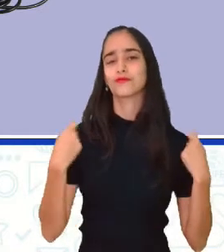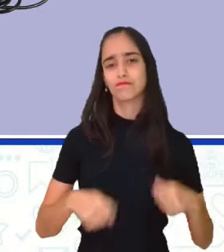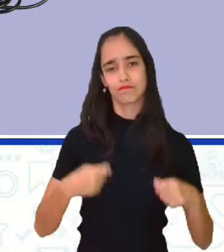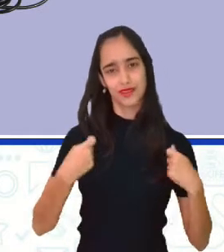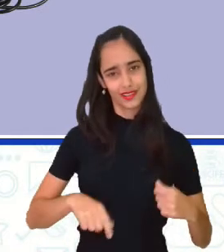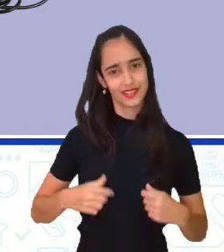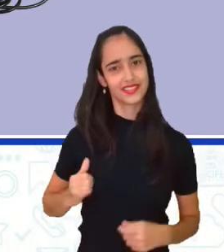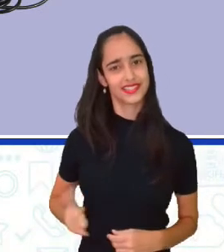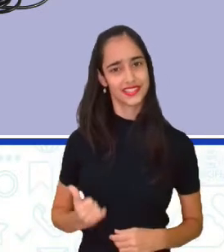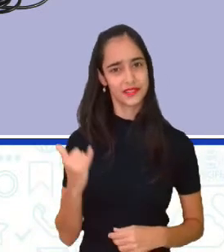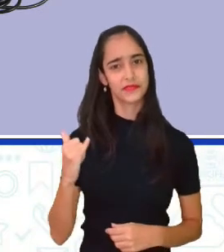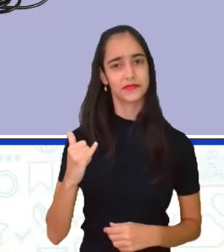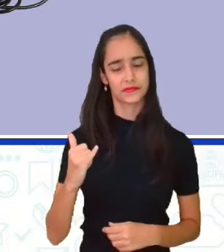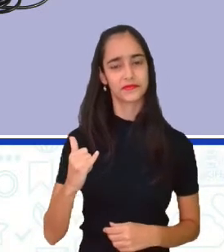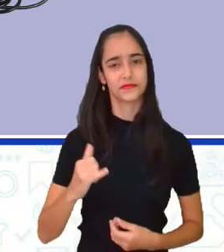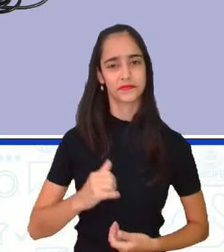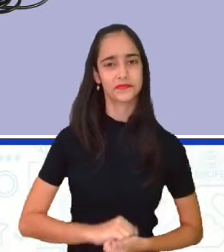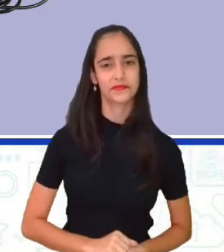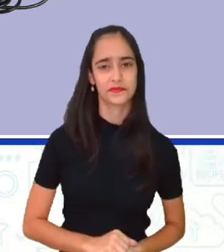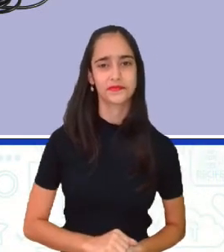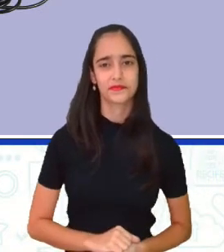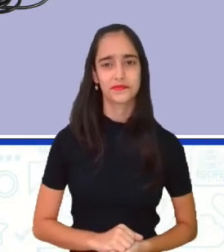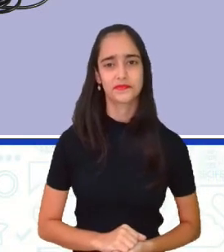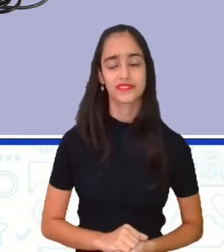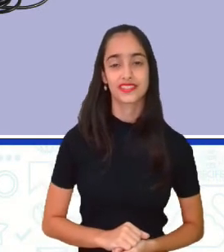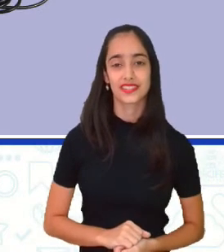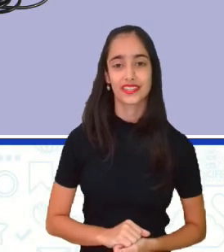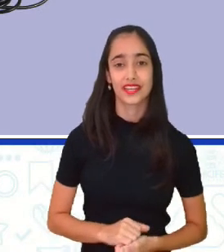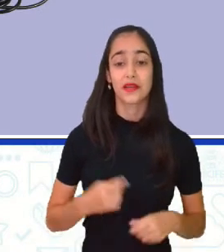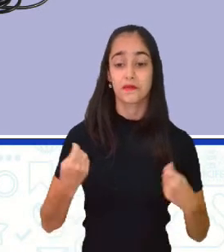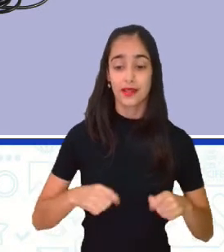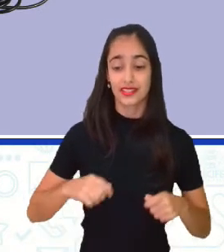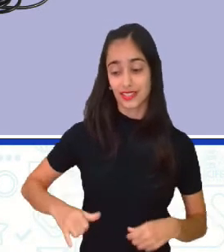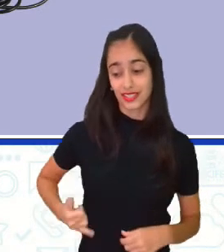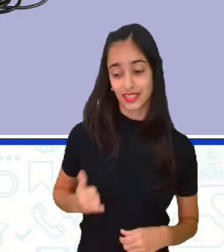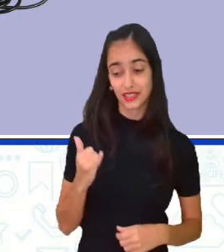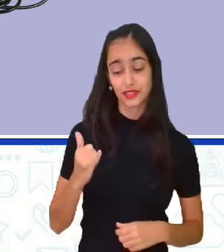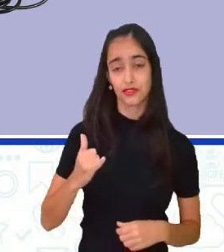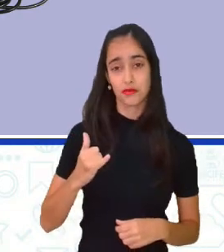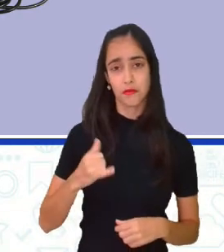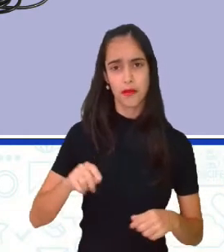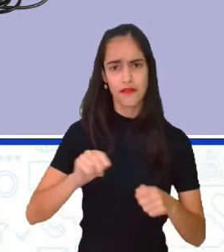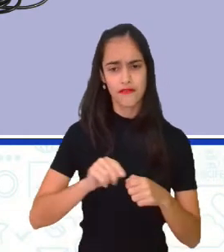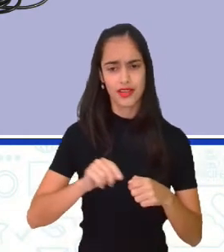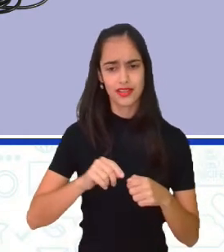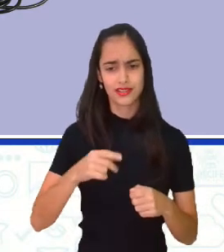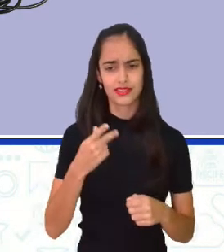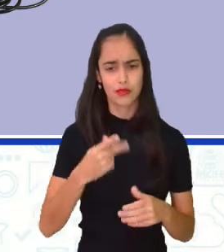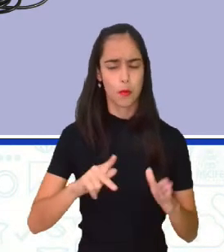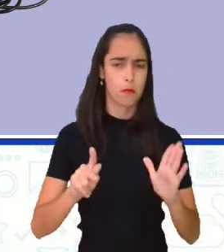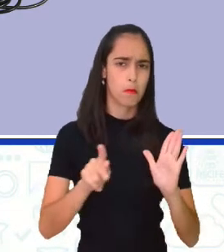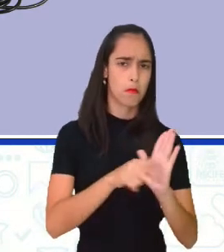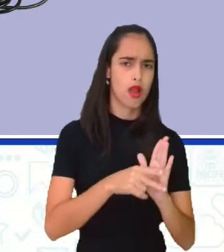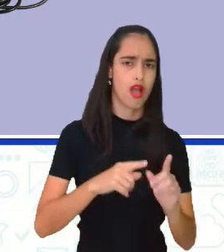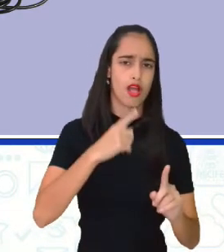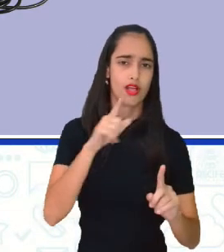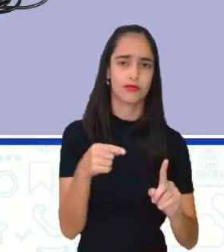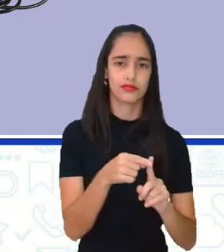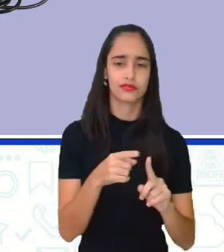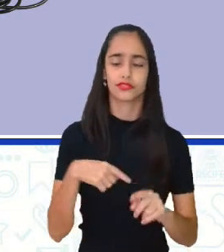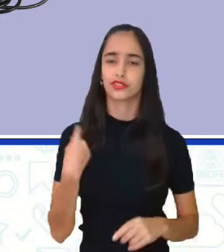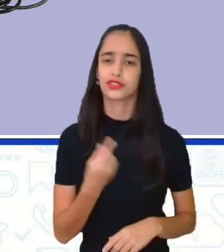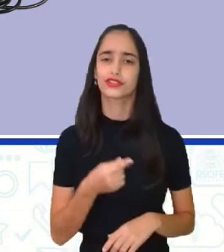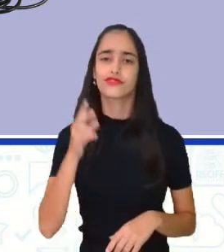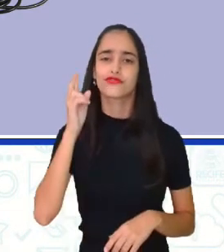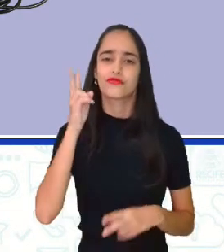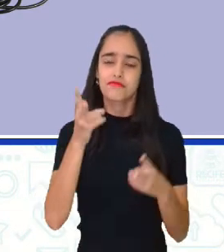elétrica, precisam de circuito elétrico para que eles possam funcionar. E nós vimos que o circuito elétrico, ele possui